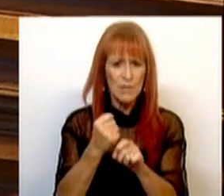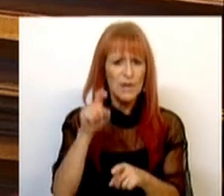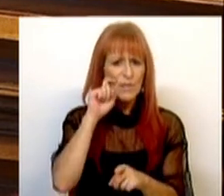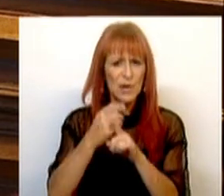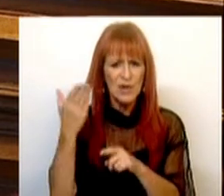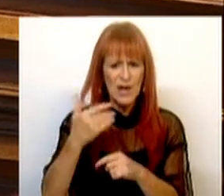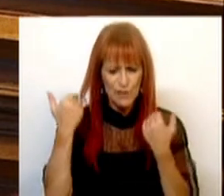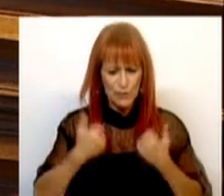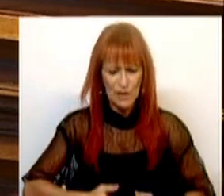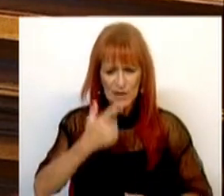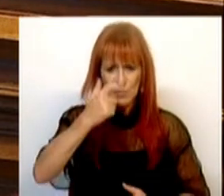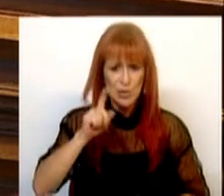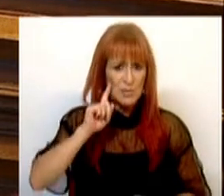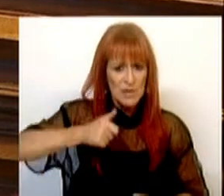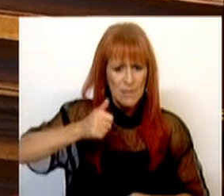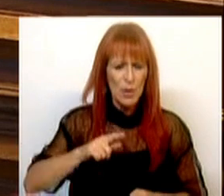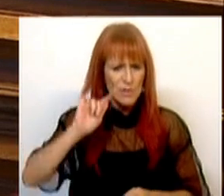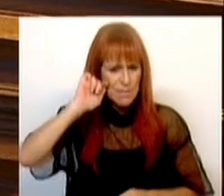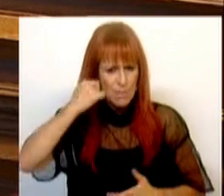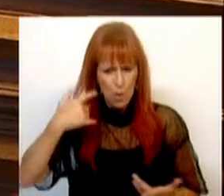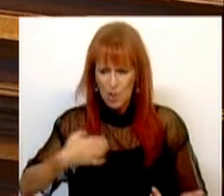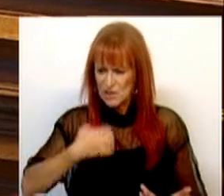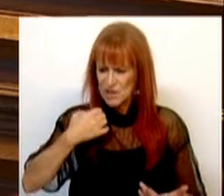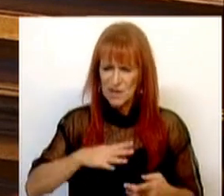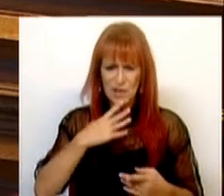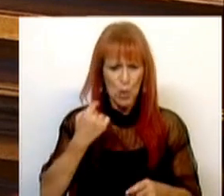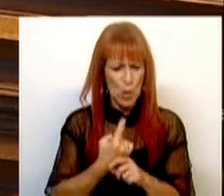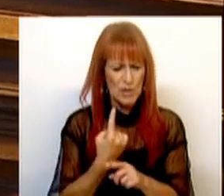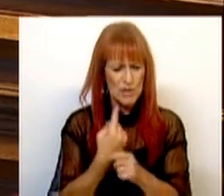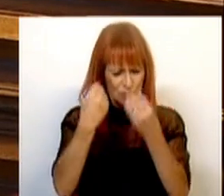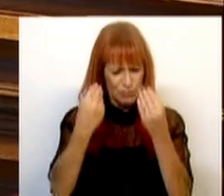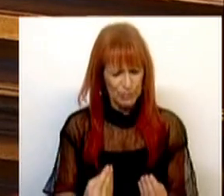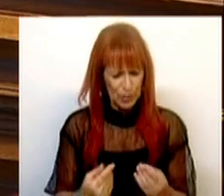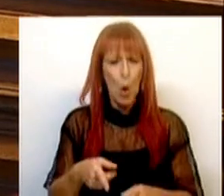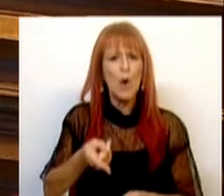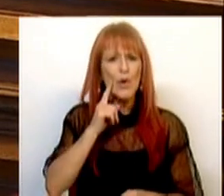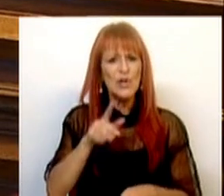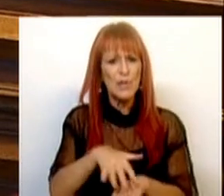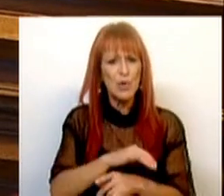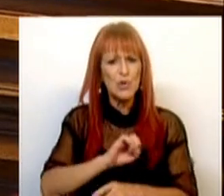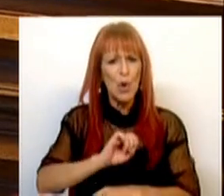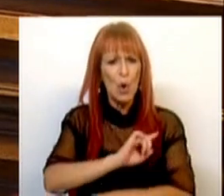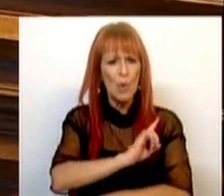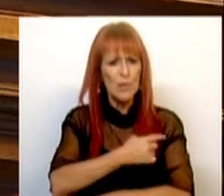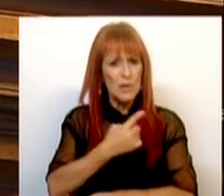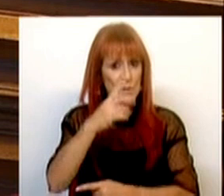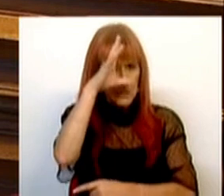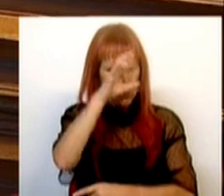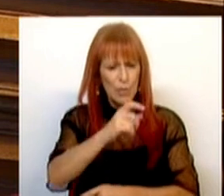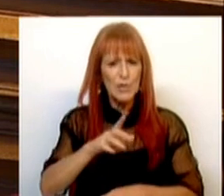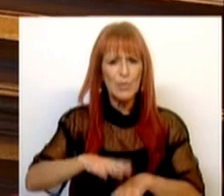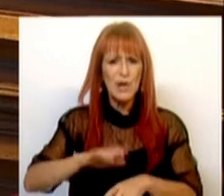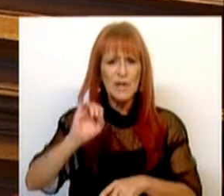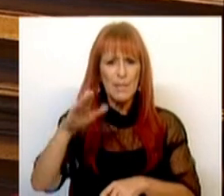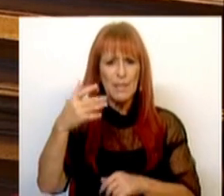fundamentais dos cidadãos, sobretudo quando se sentem prejudicados por atos injustos ou ilegais da administração ou de poderes públicos. E, por isso,